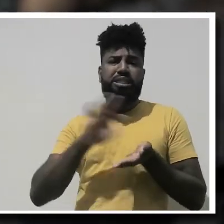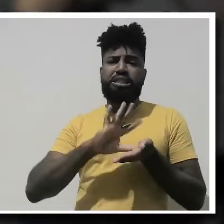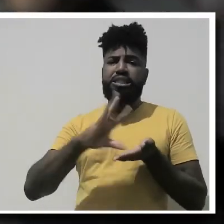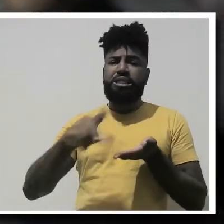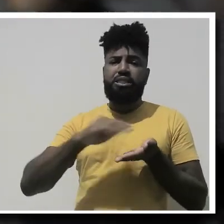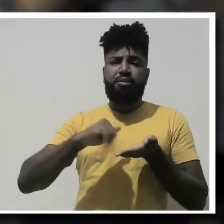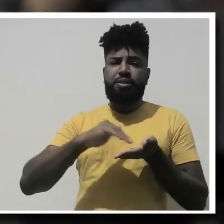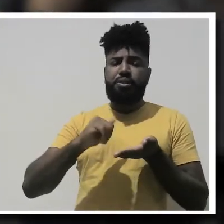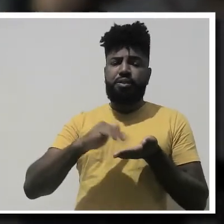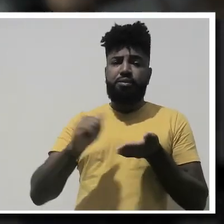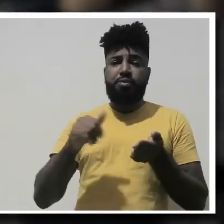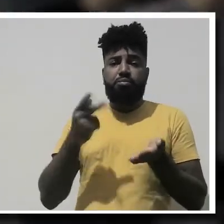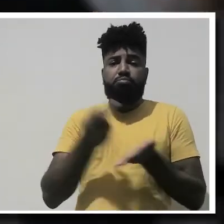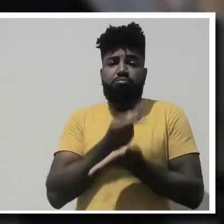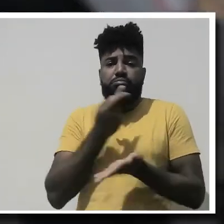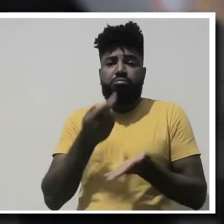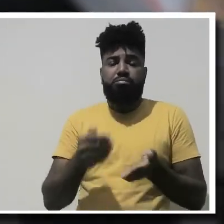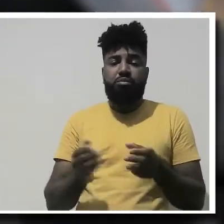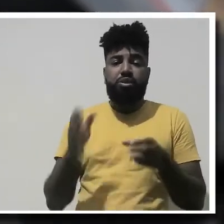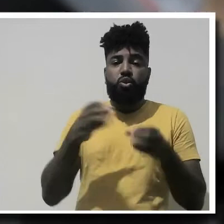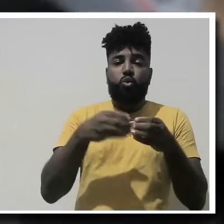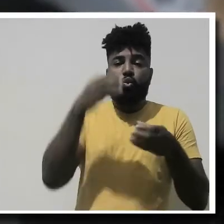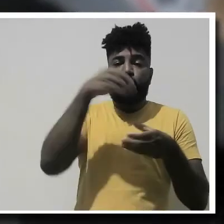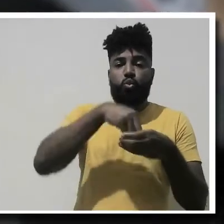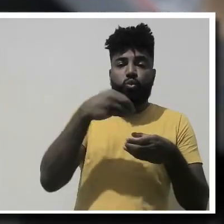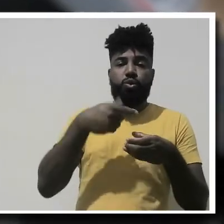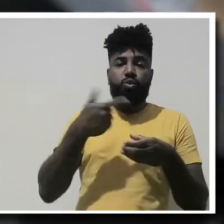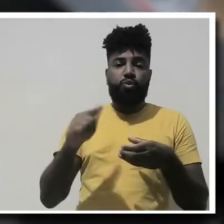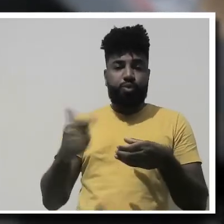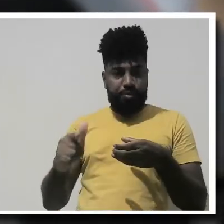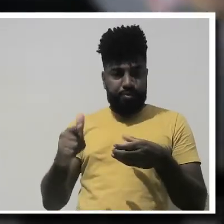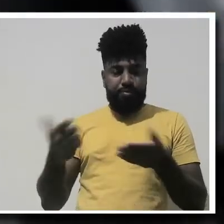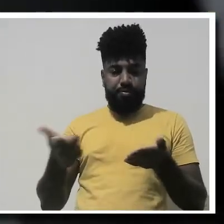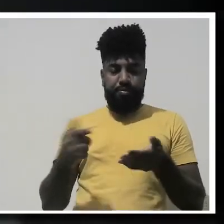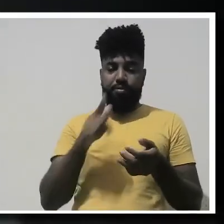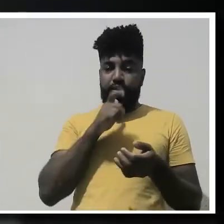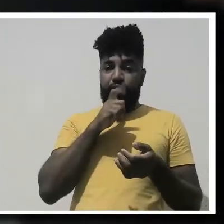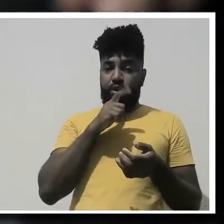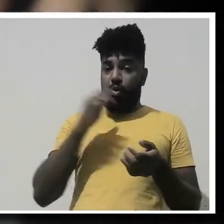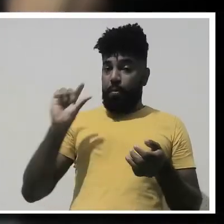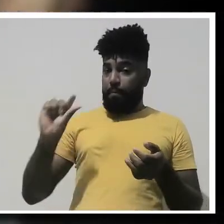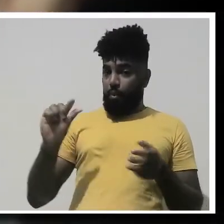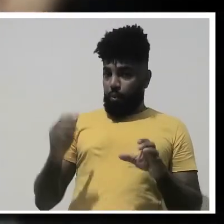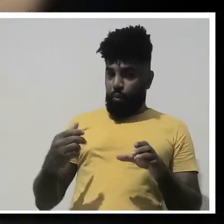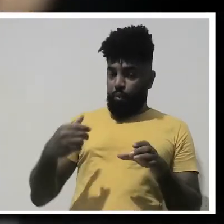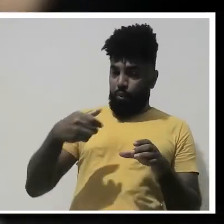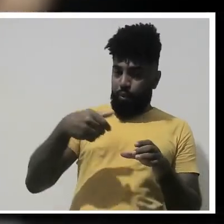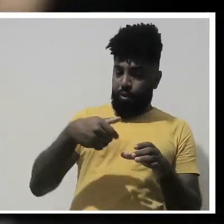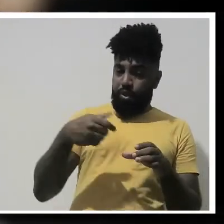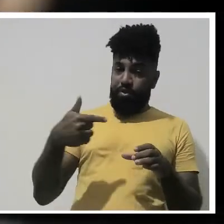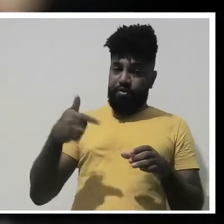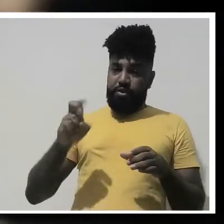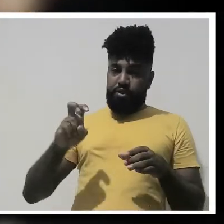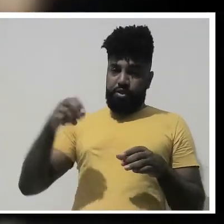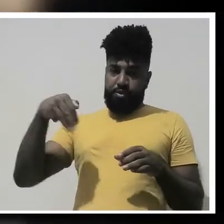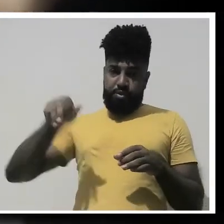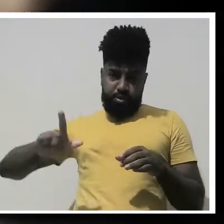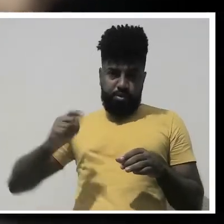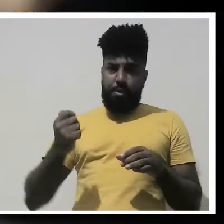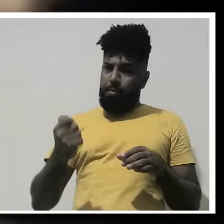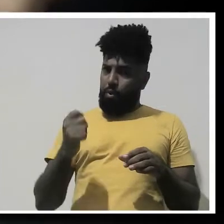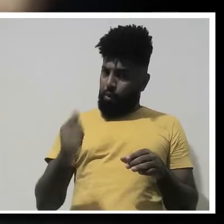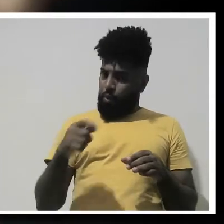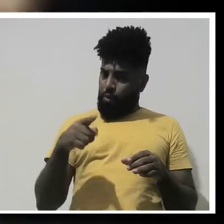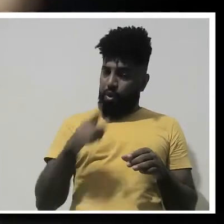qualquer cristalito que eventualmente não tenha caído ali dentro do becker. Nós devemos colocar pouca água, até porque 25 ml é